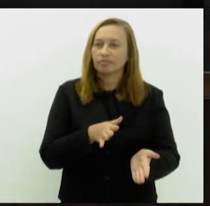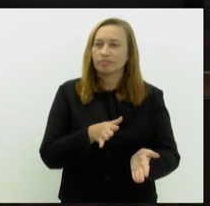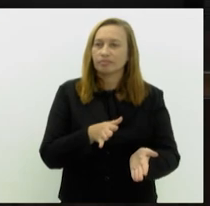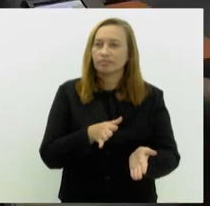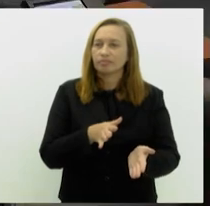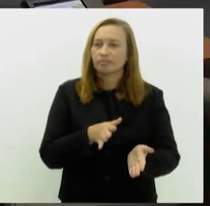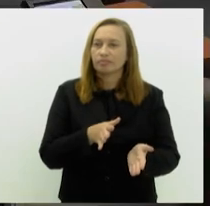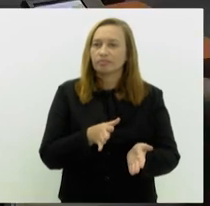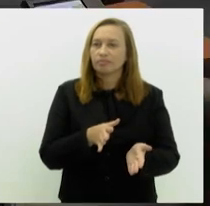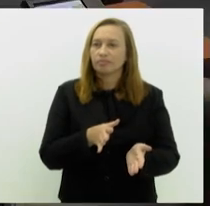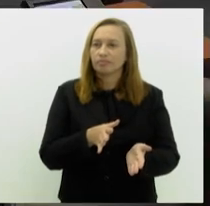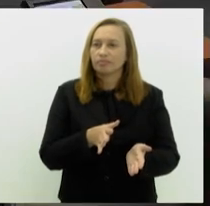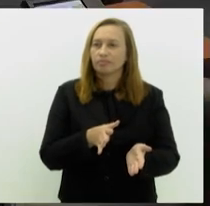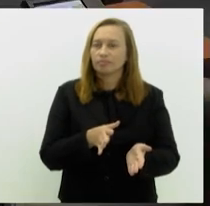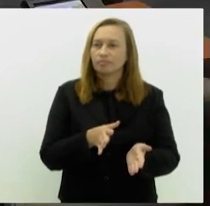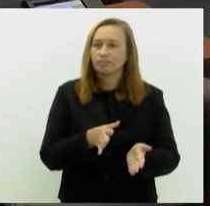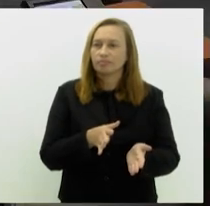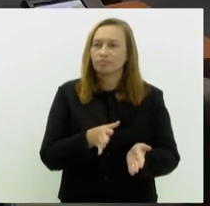vencido. Pela ordem, presidente.